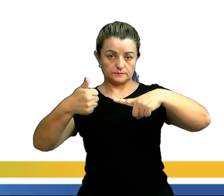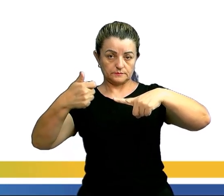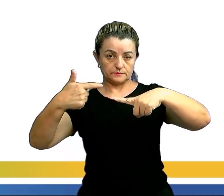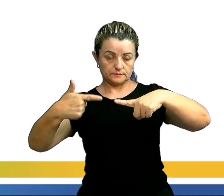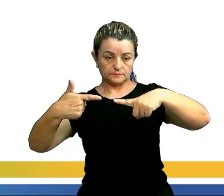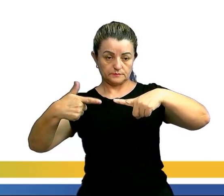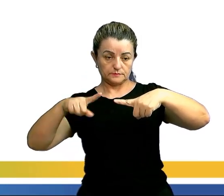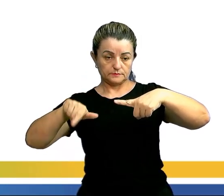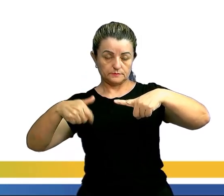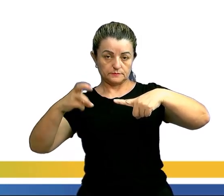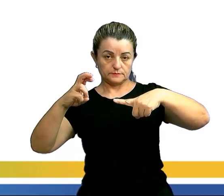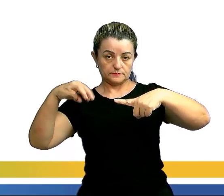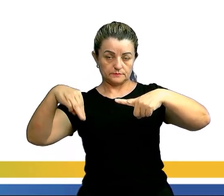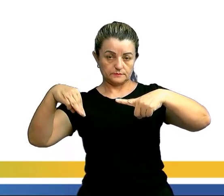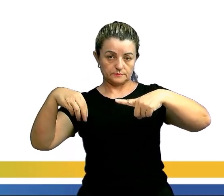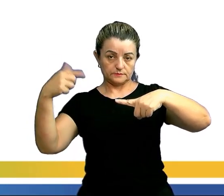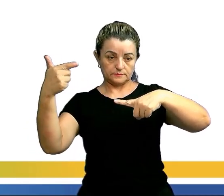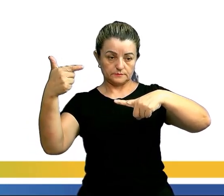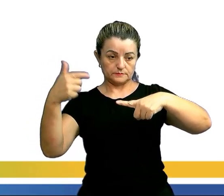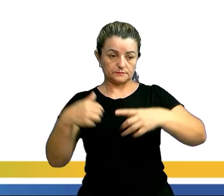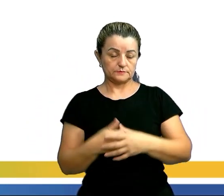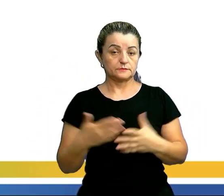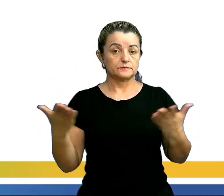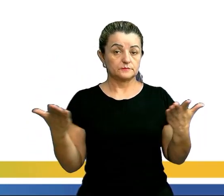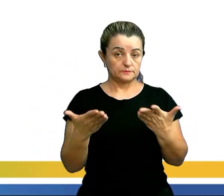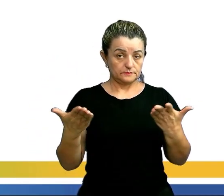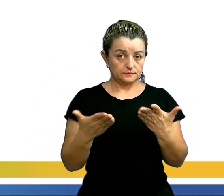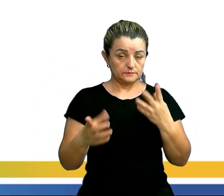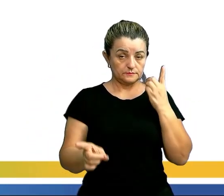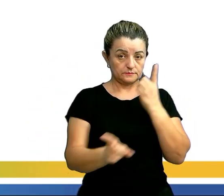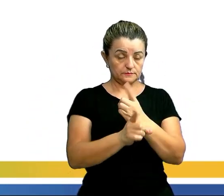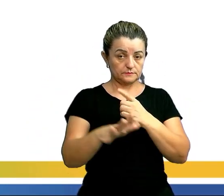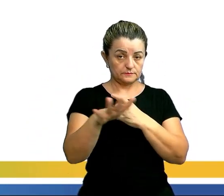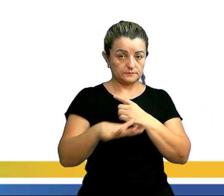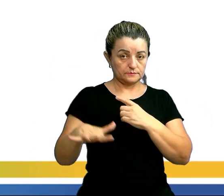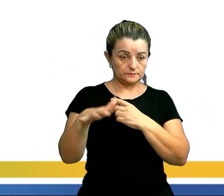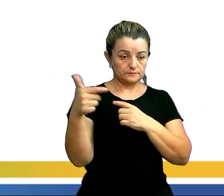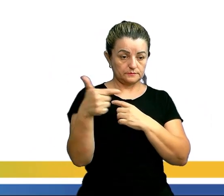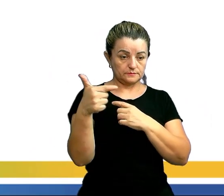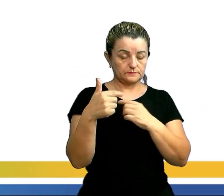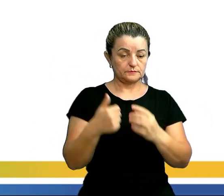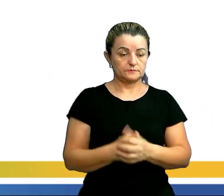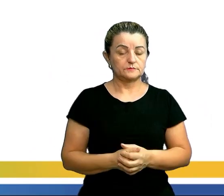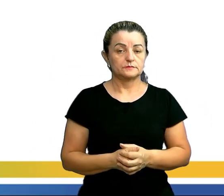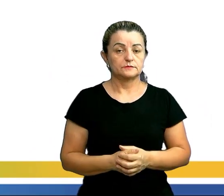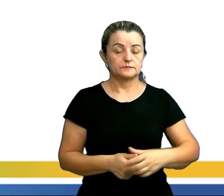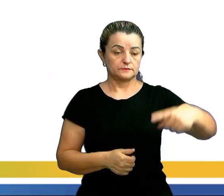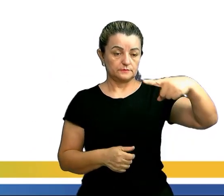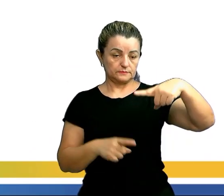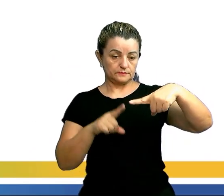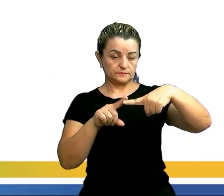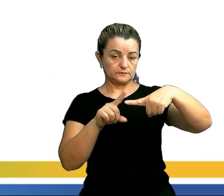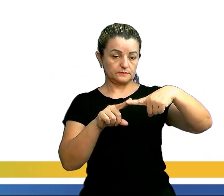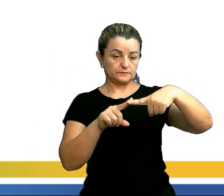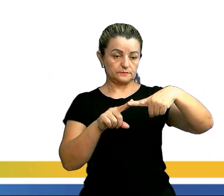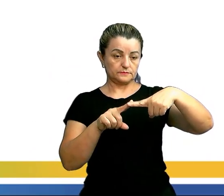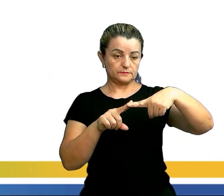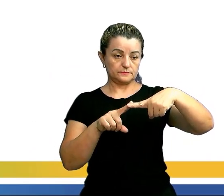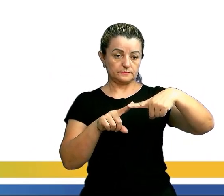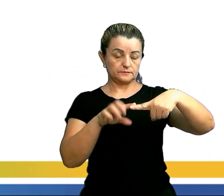312,5 metros quadrados. Vamos achar a área do segundo, tá? Que deu 625, correto? Agora o que eu